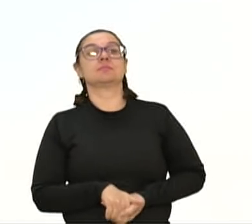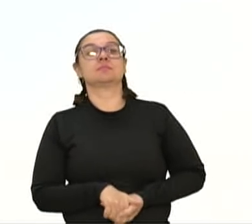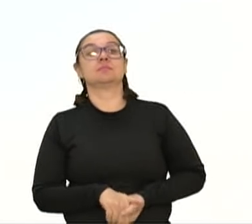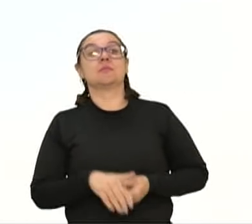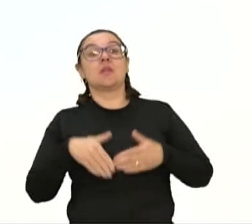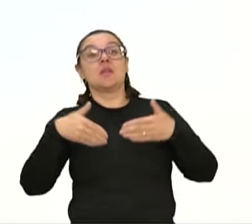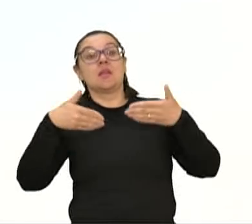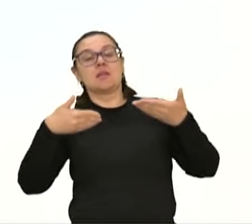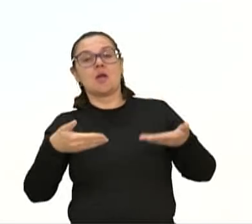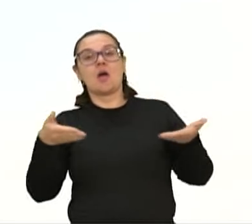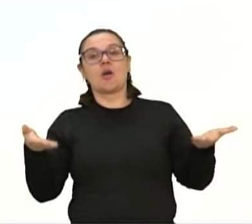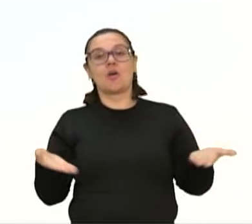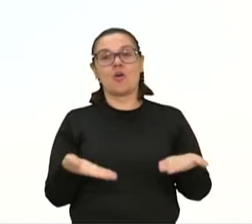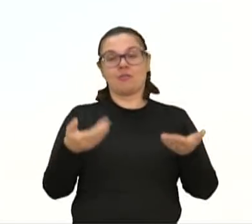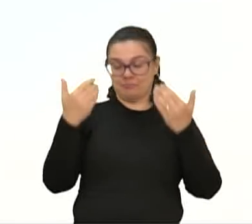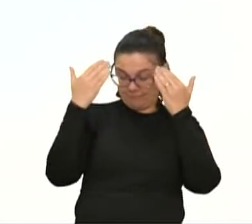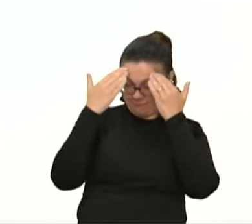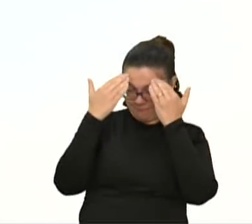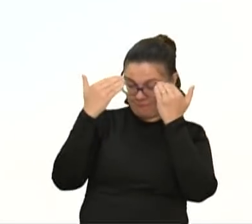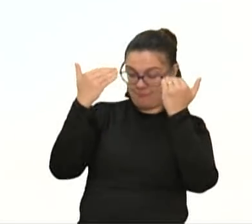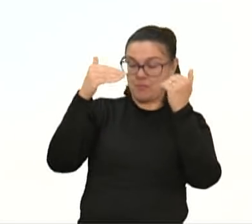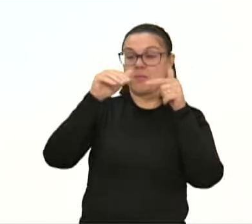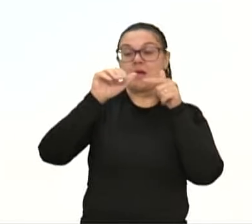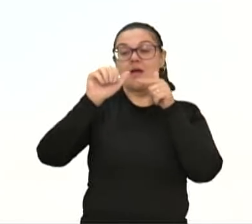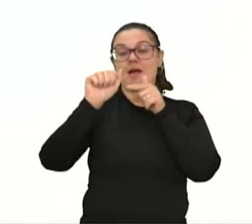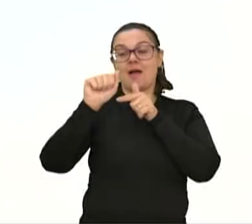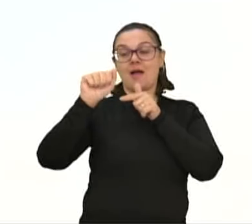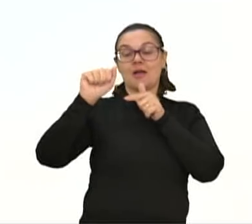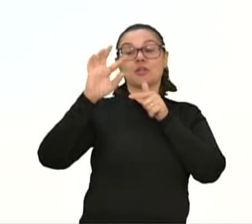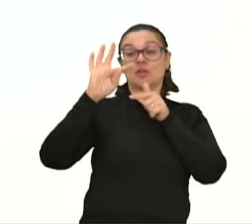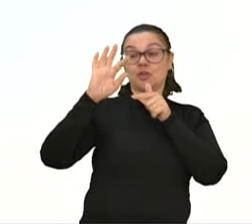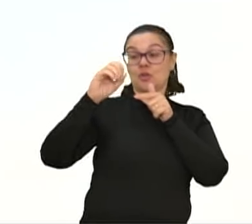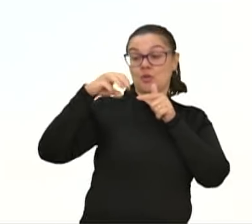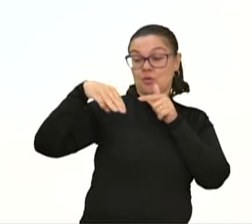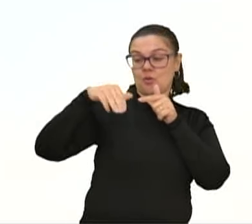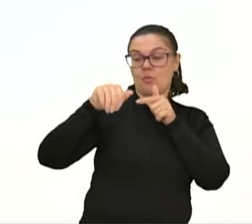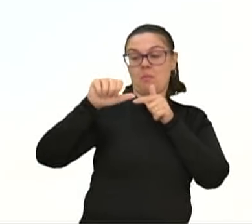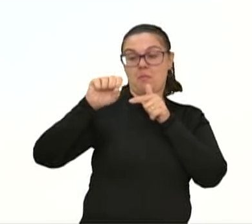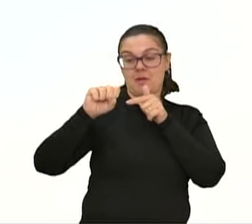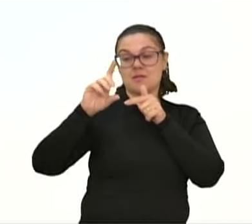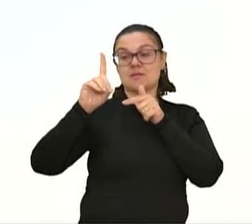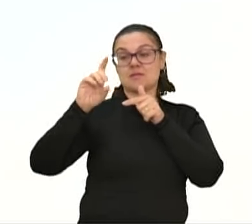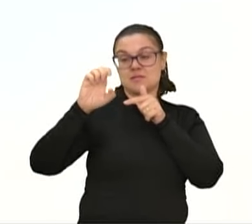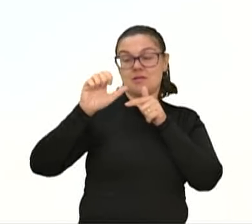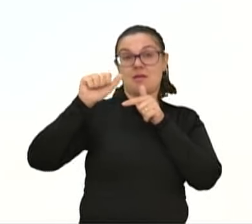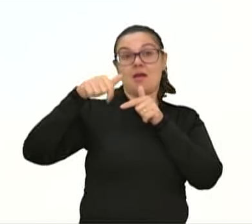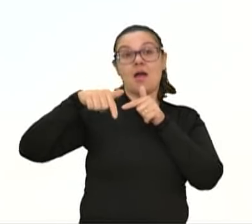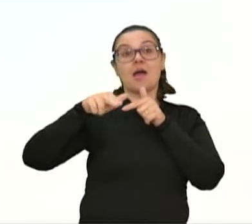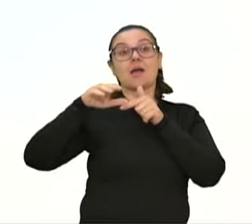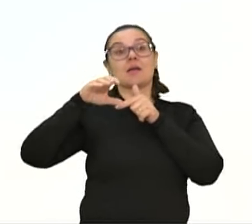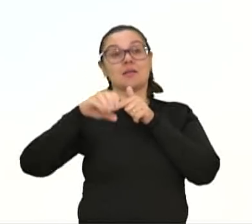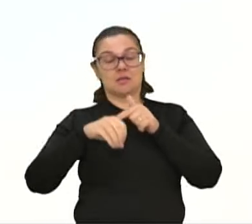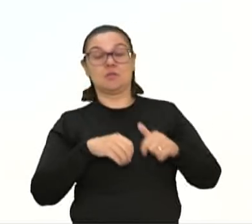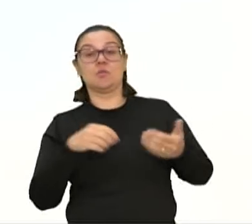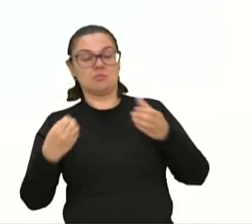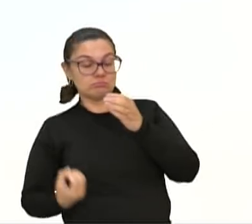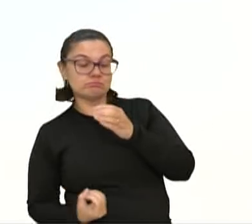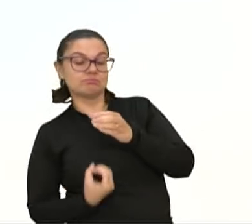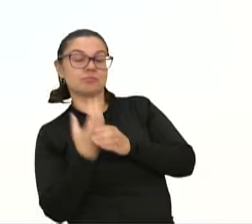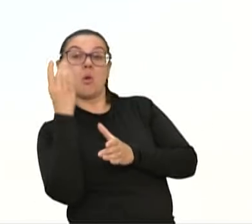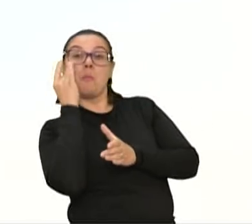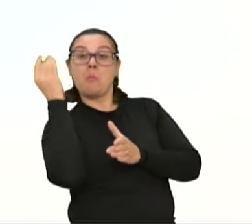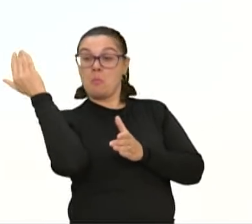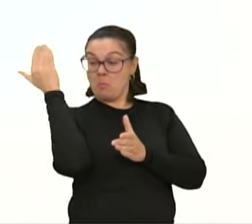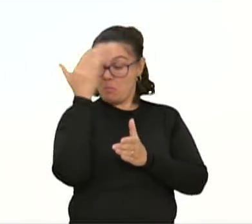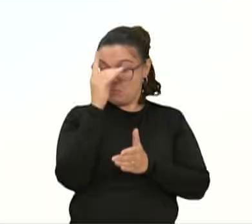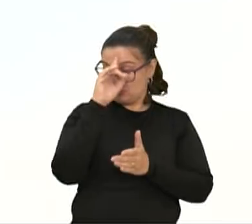E então, tão esperado São Tomás de Aquino, que vai dar a grande prova da existência